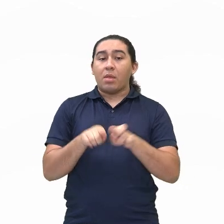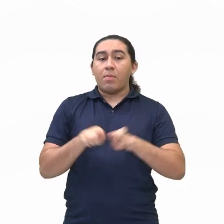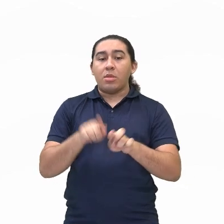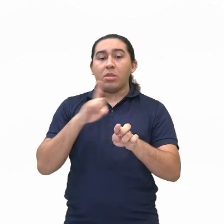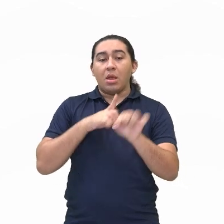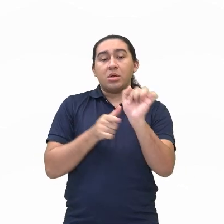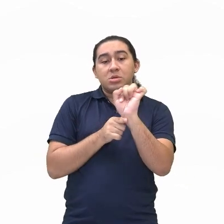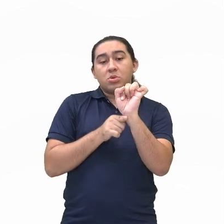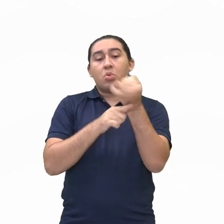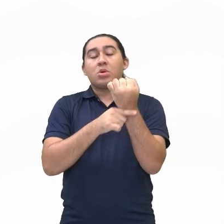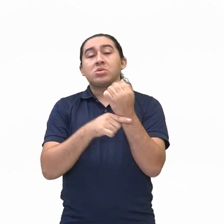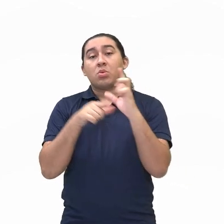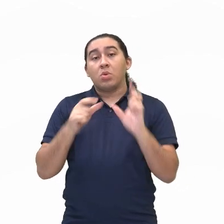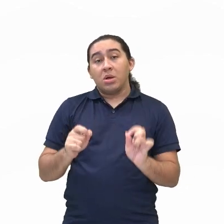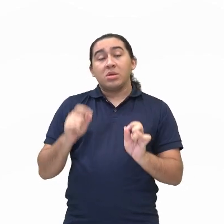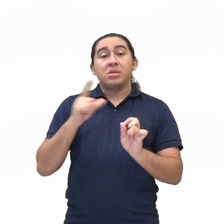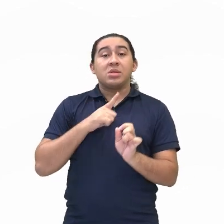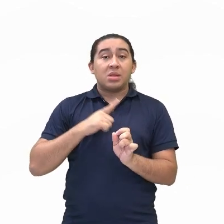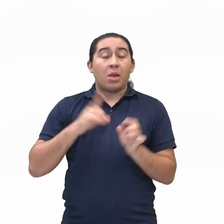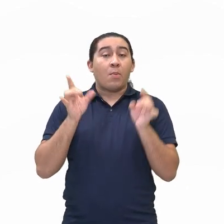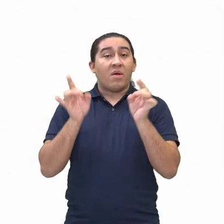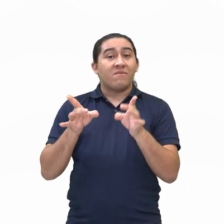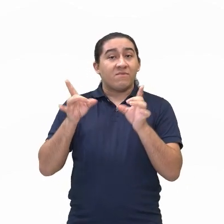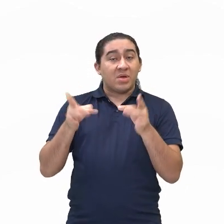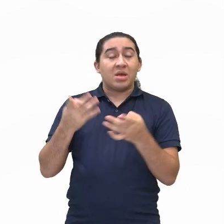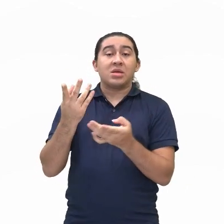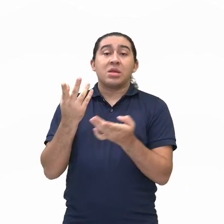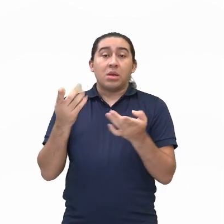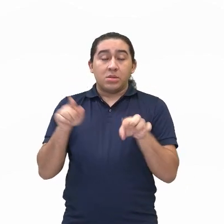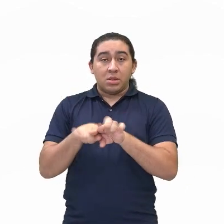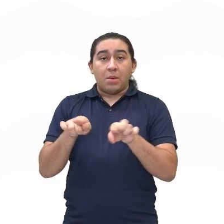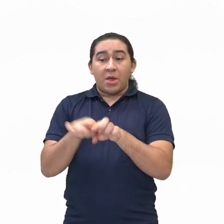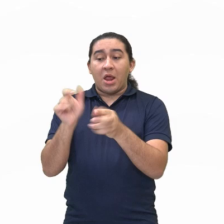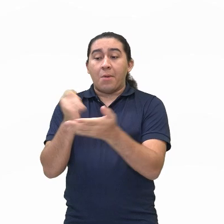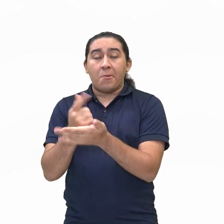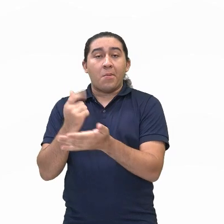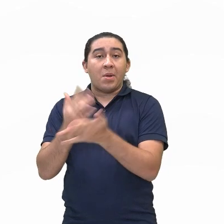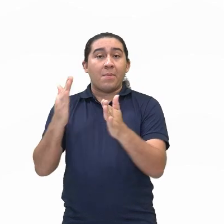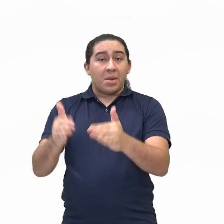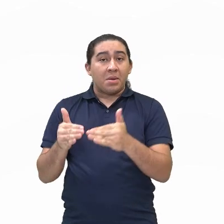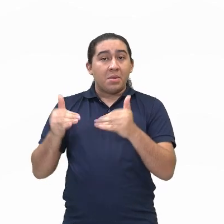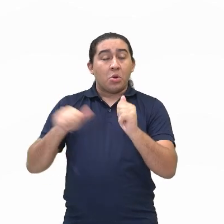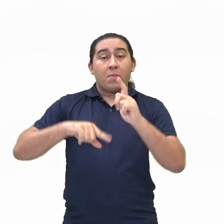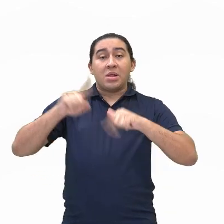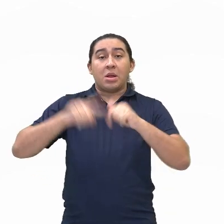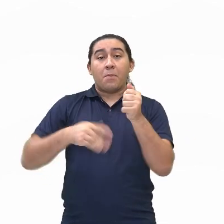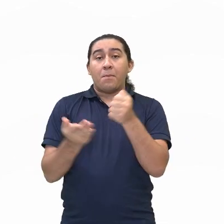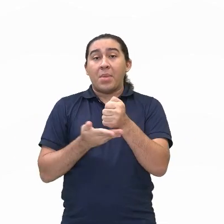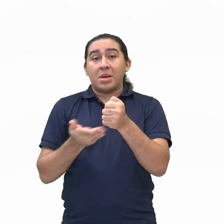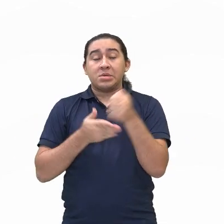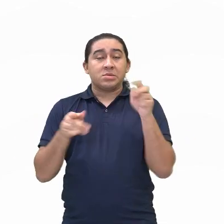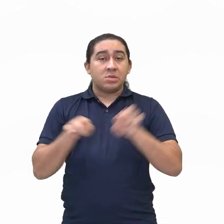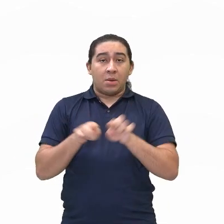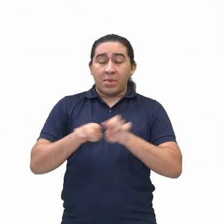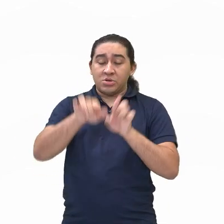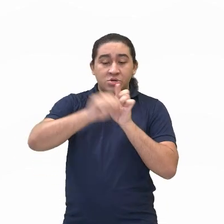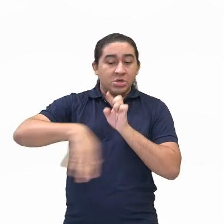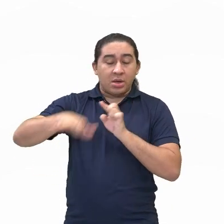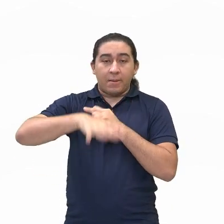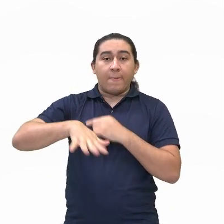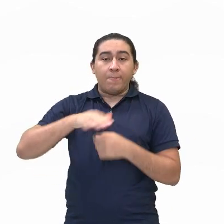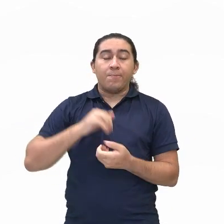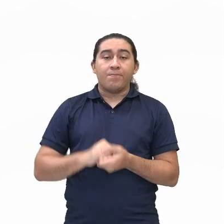Garantindo uma oferta estável de matérias-primas e produtos de um modo geral. Então, aí a